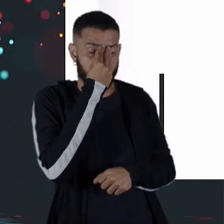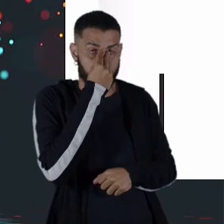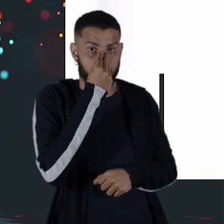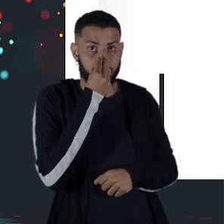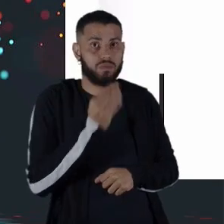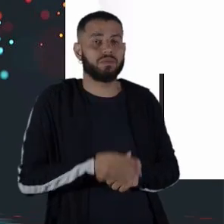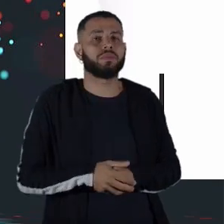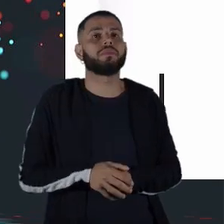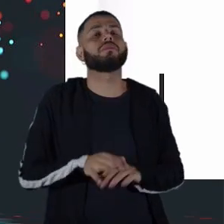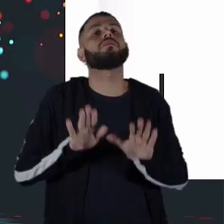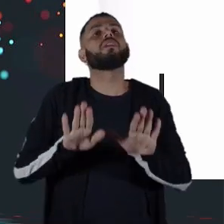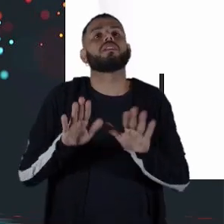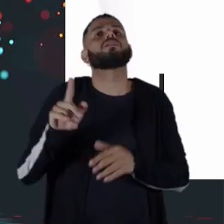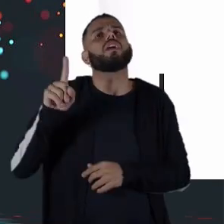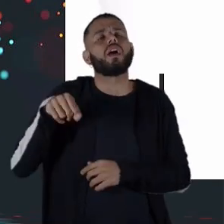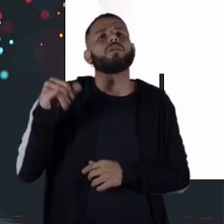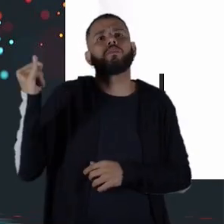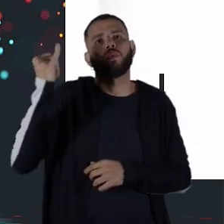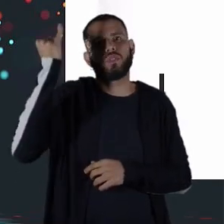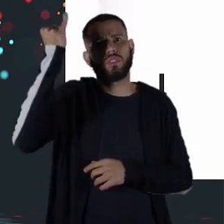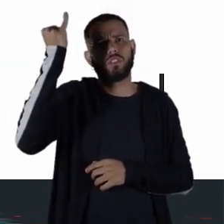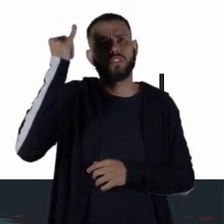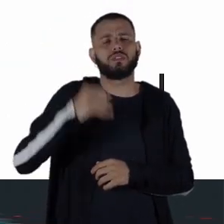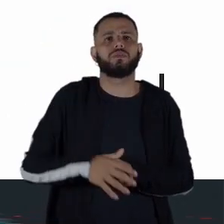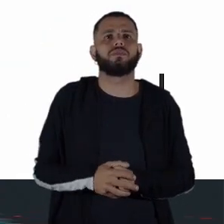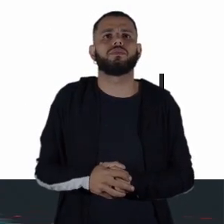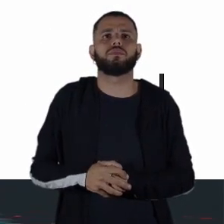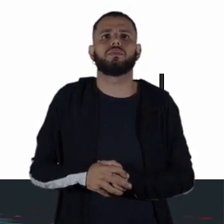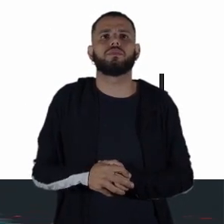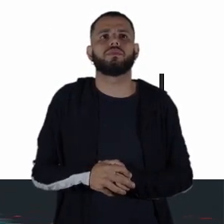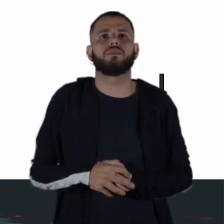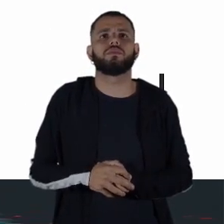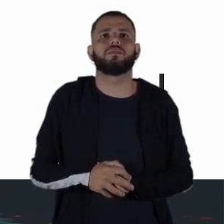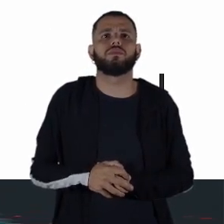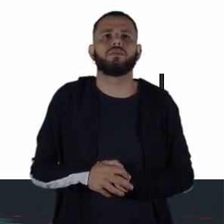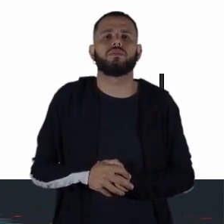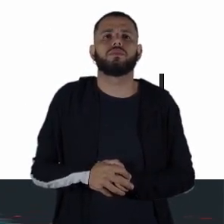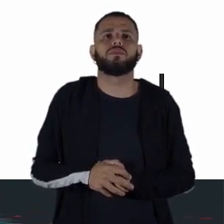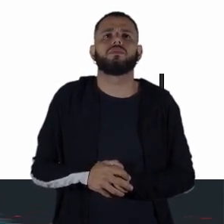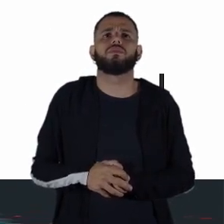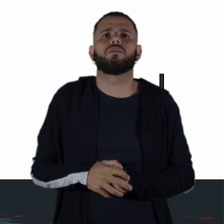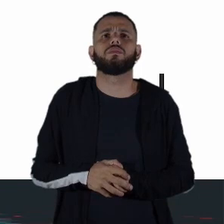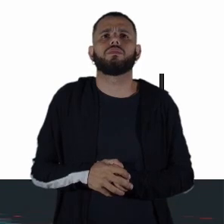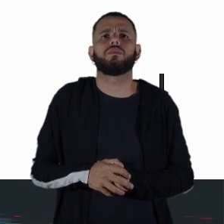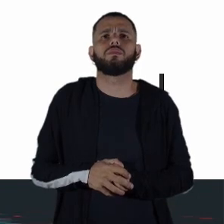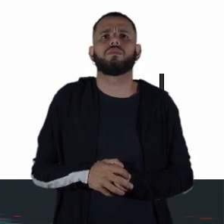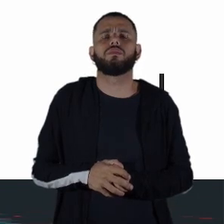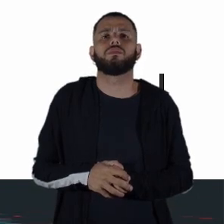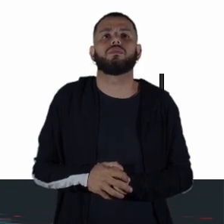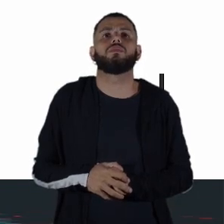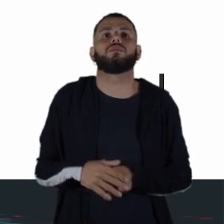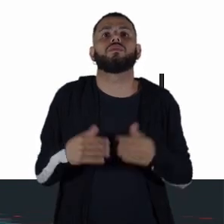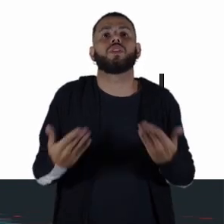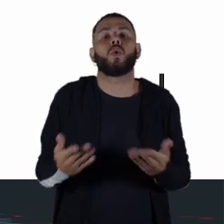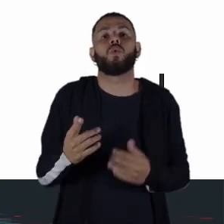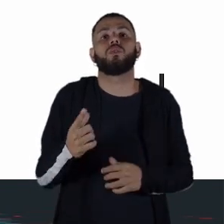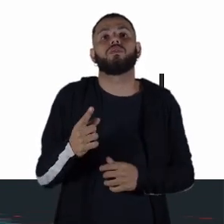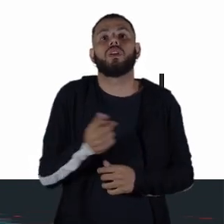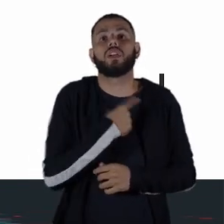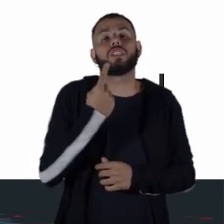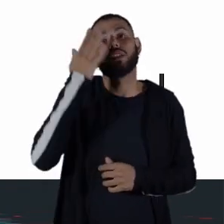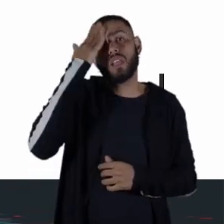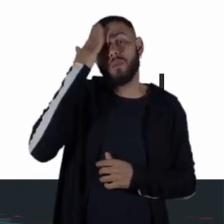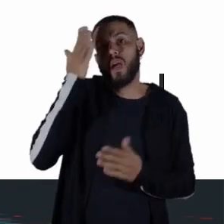Mas que é importante. Não, isso é muito básico. Então, o que nós sabemos agora é